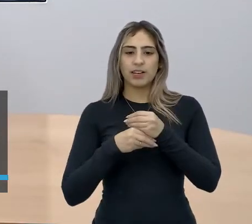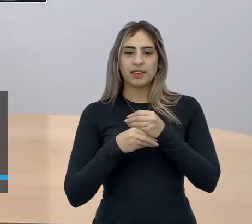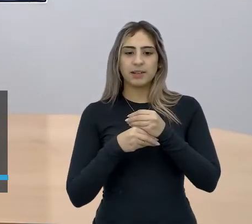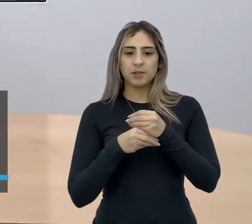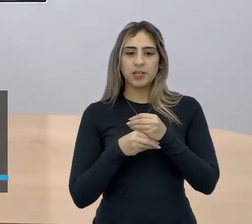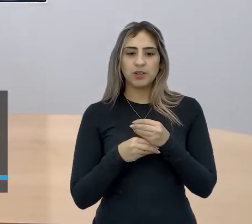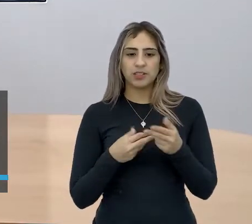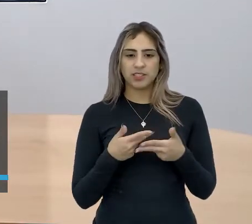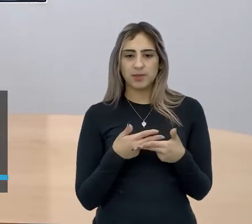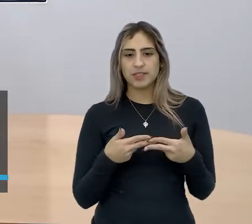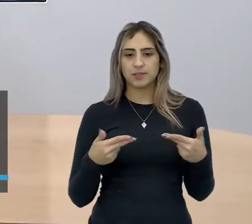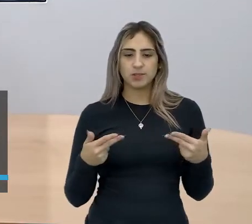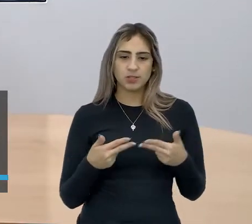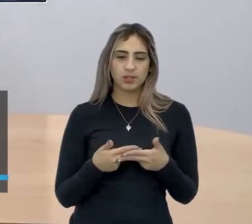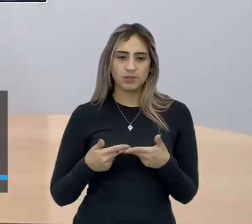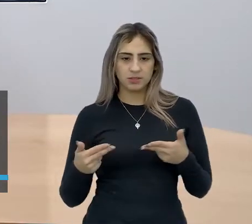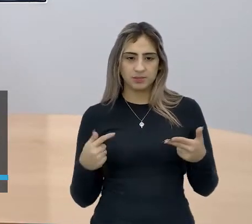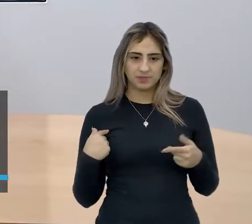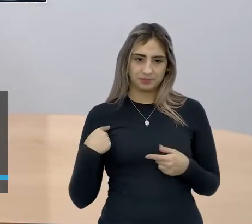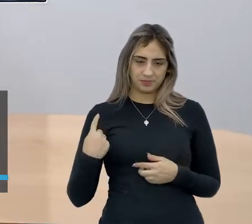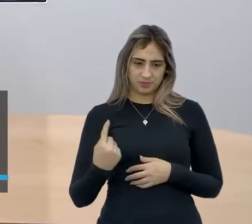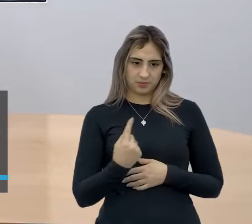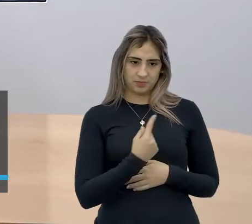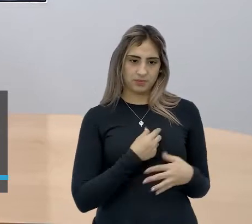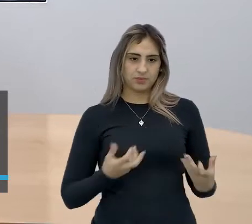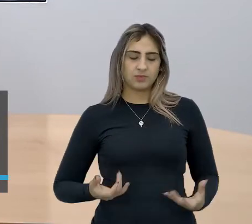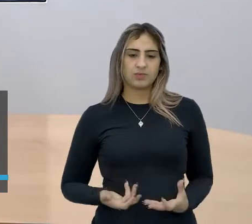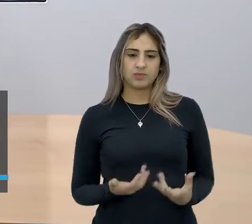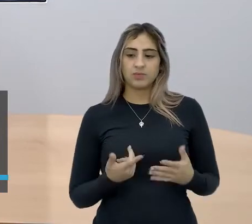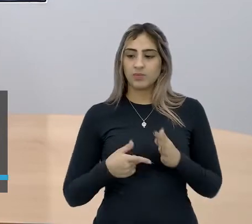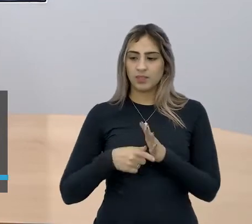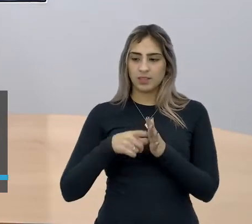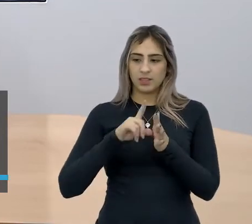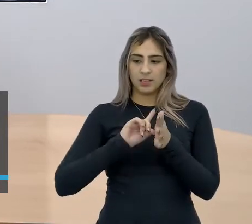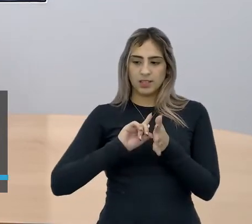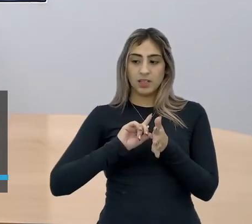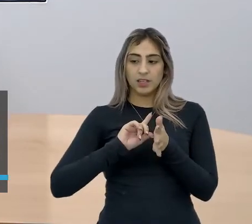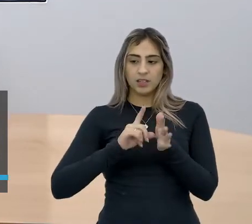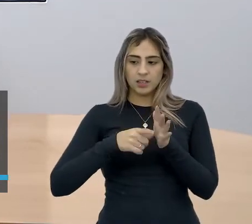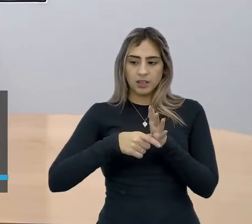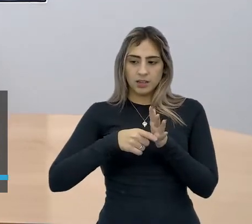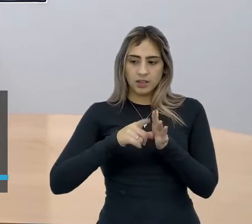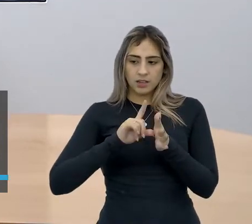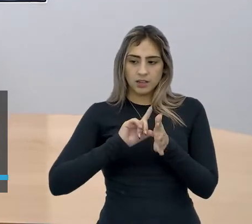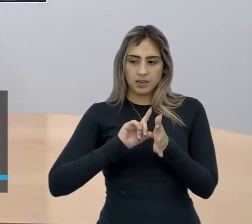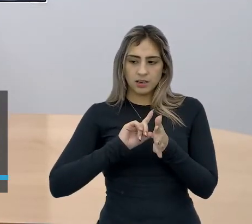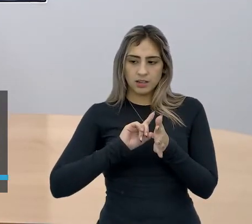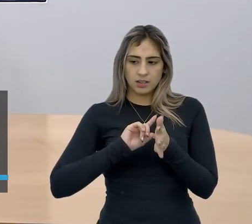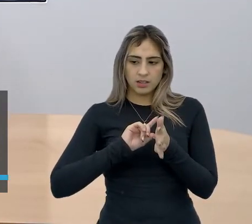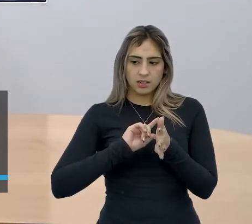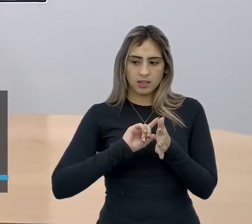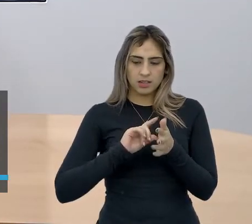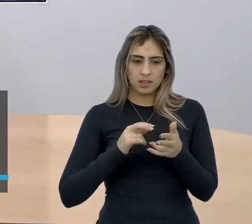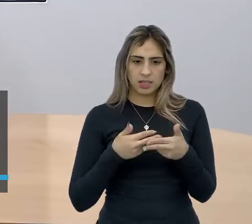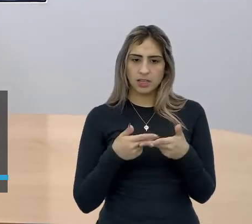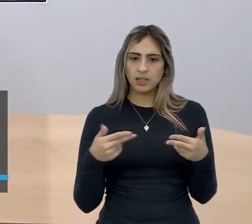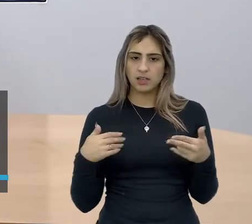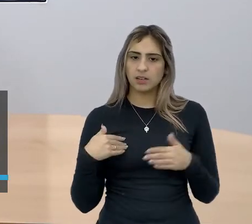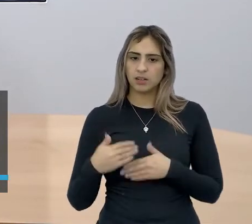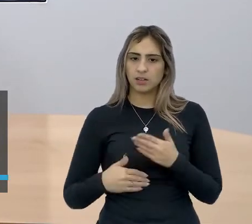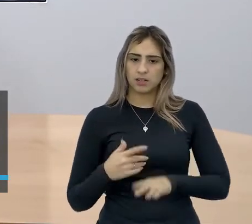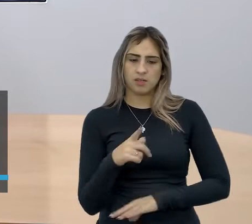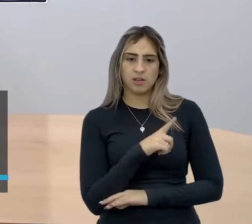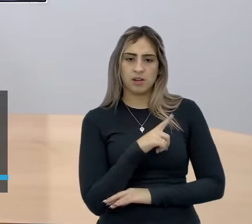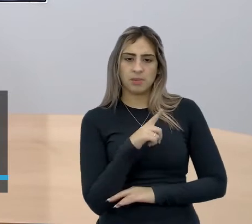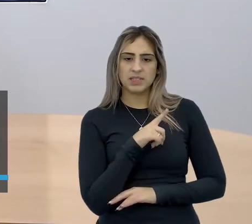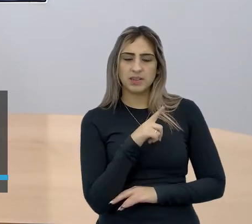para vocês aí, transformações do solo. Mas antes, vou dar um recadinho aqui, tá certo? Nós temos